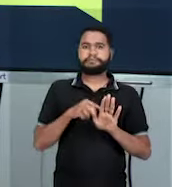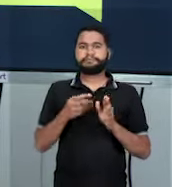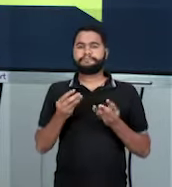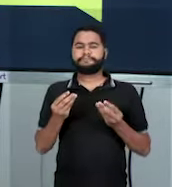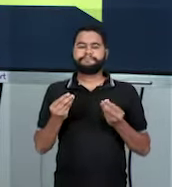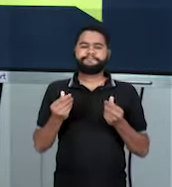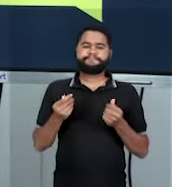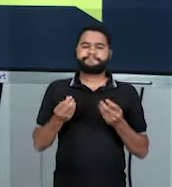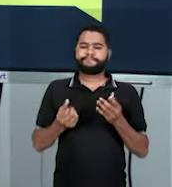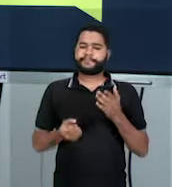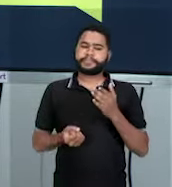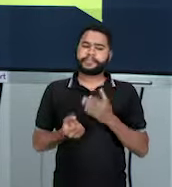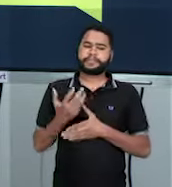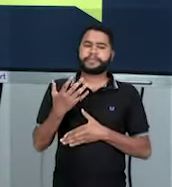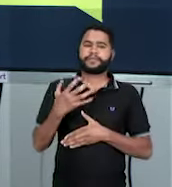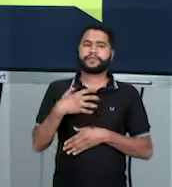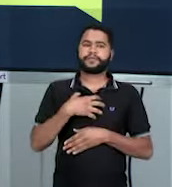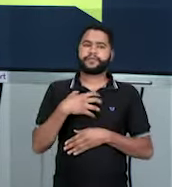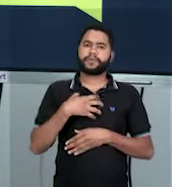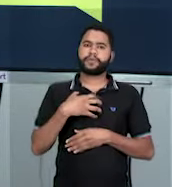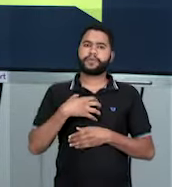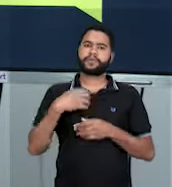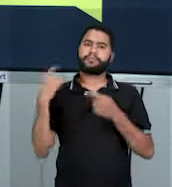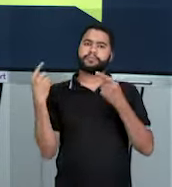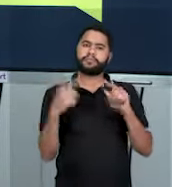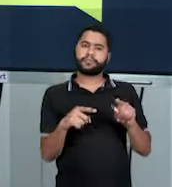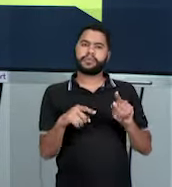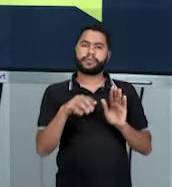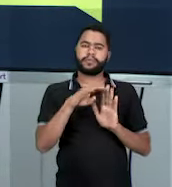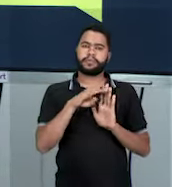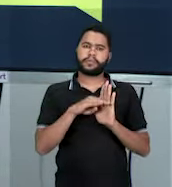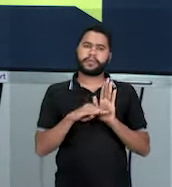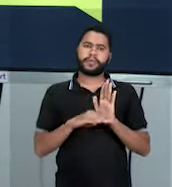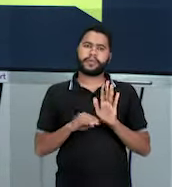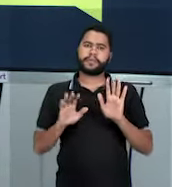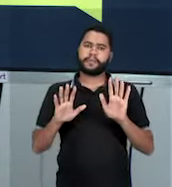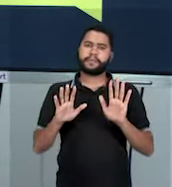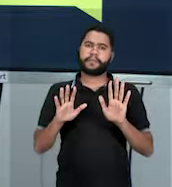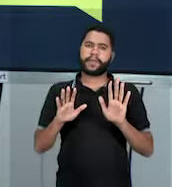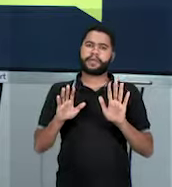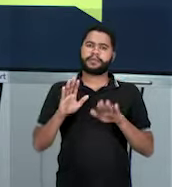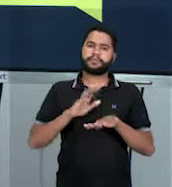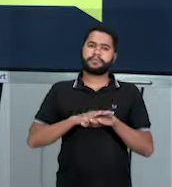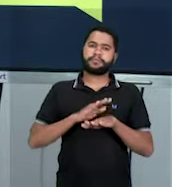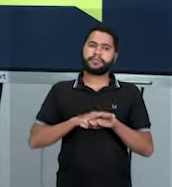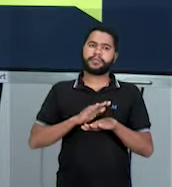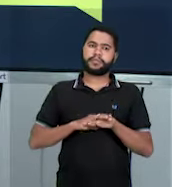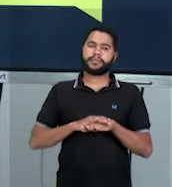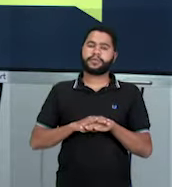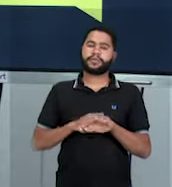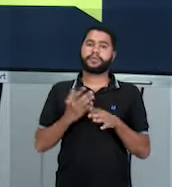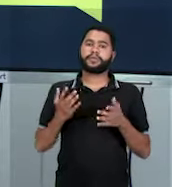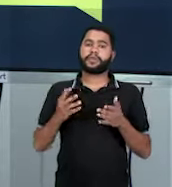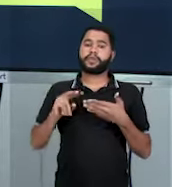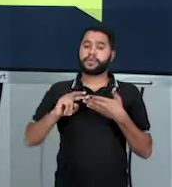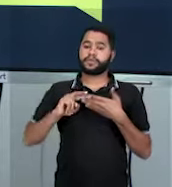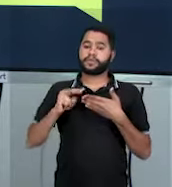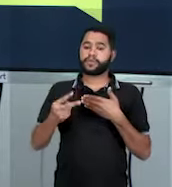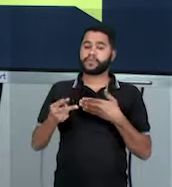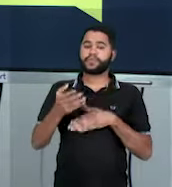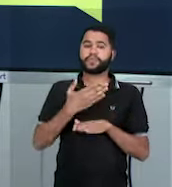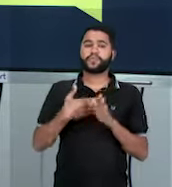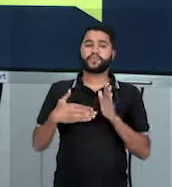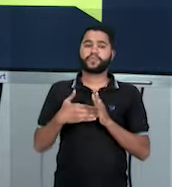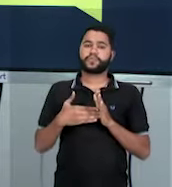né, as suas formas de contestar o regime sem serem pegos pela censura. As consequências disso